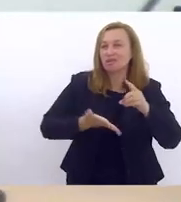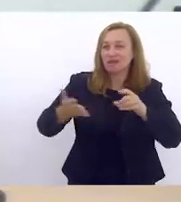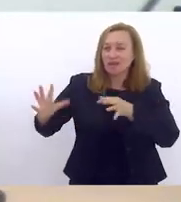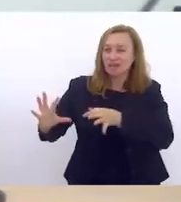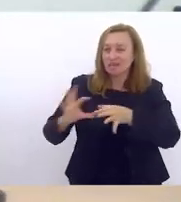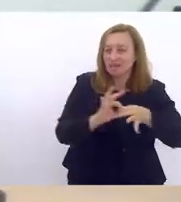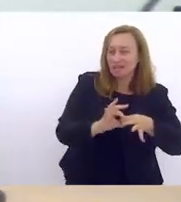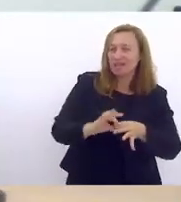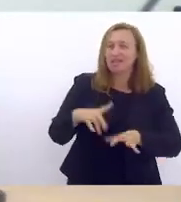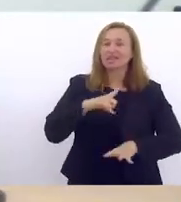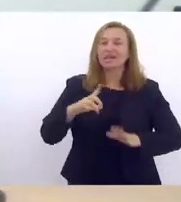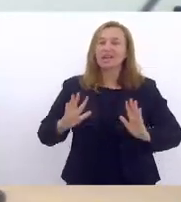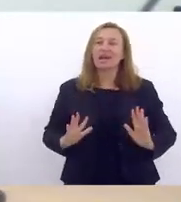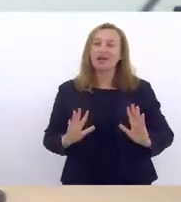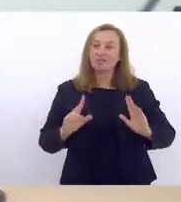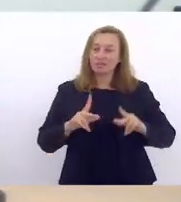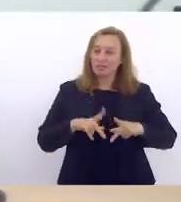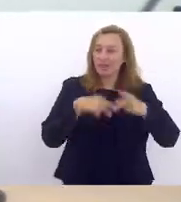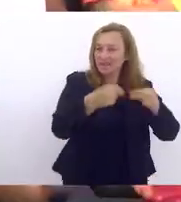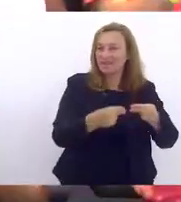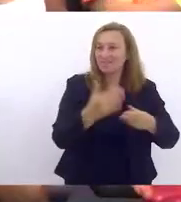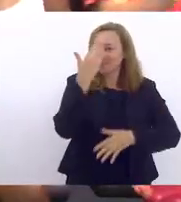brinde. É isso. Muito obrigada.